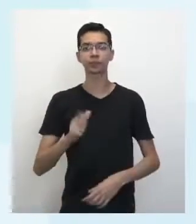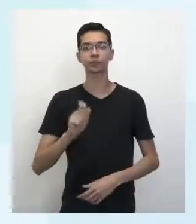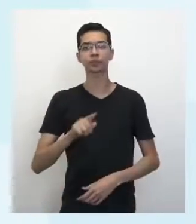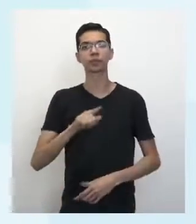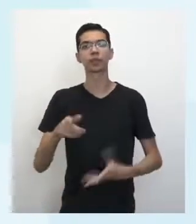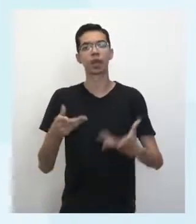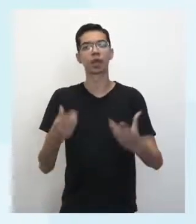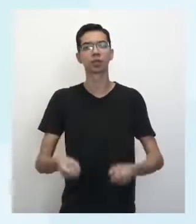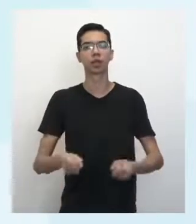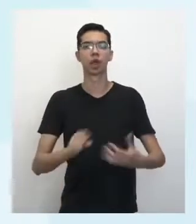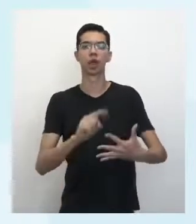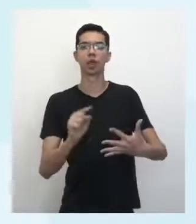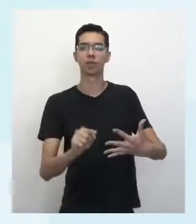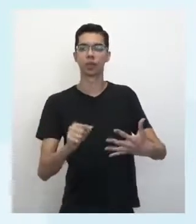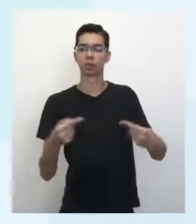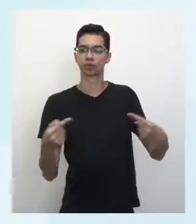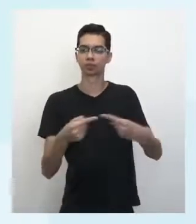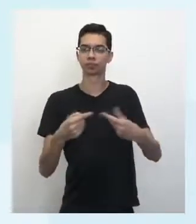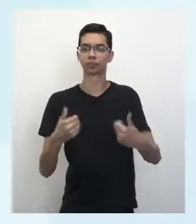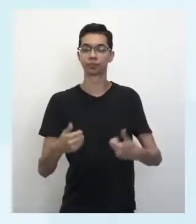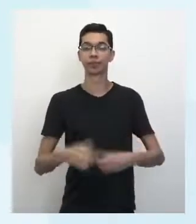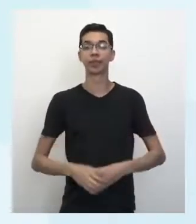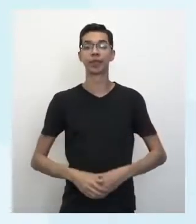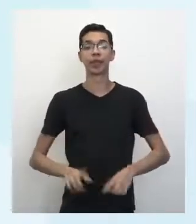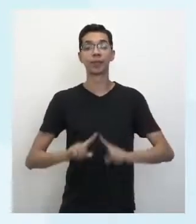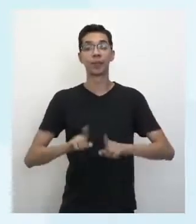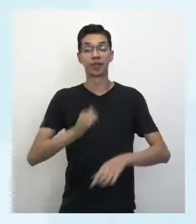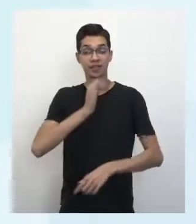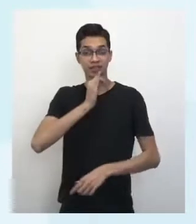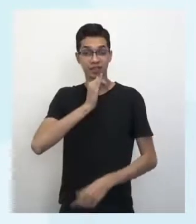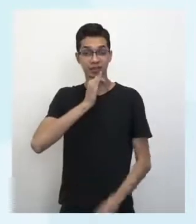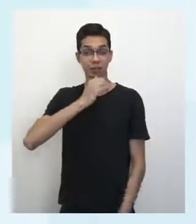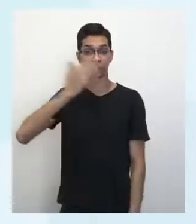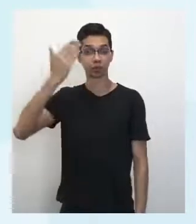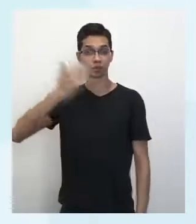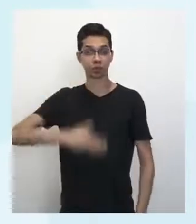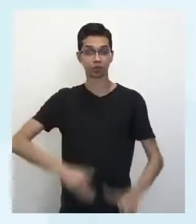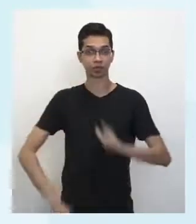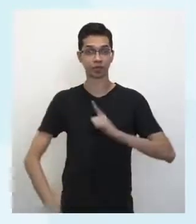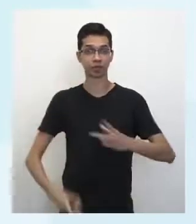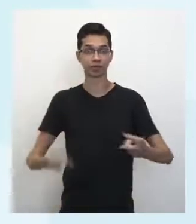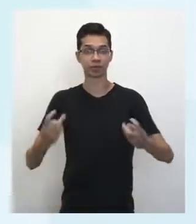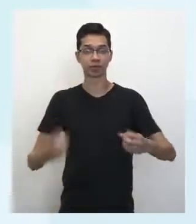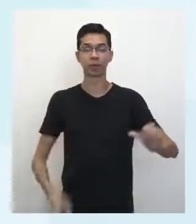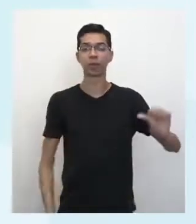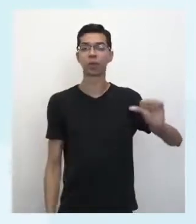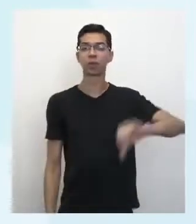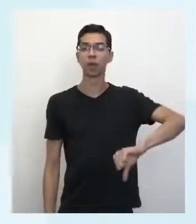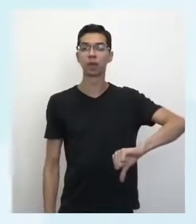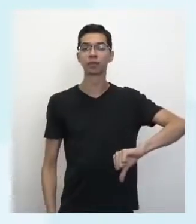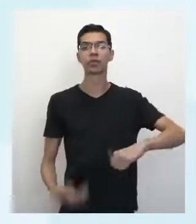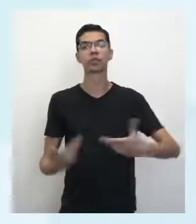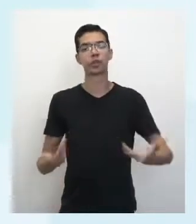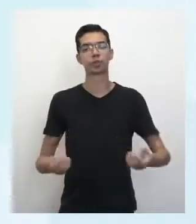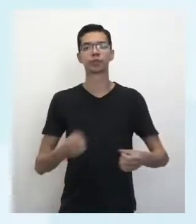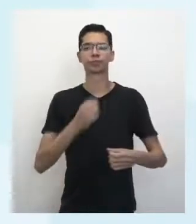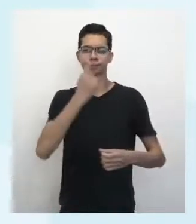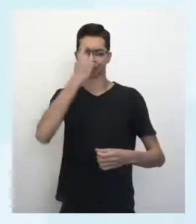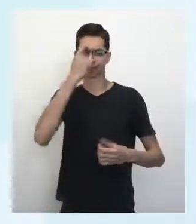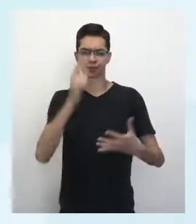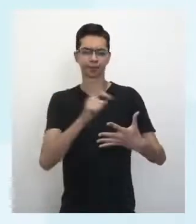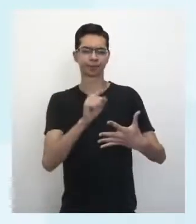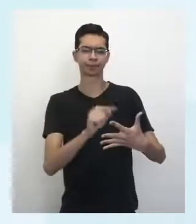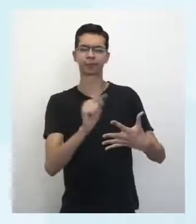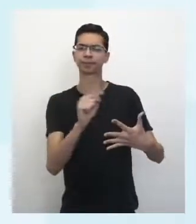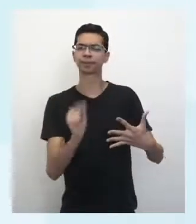aceita a hipótese. Mas, se os experimentos comprovam de maneira negativa, a gente rejeita a hipótese e volta,